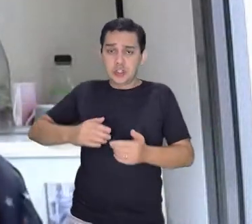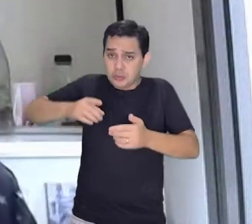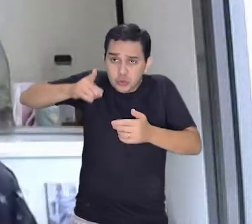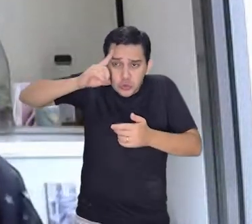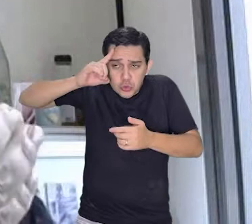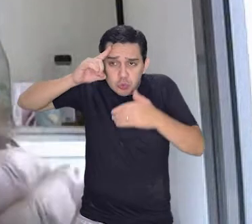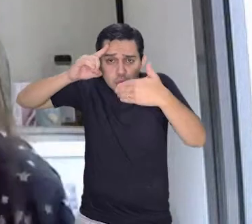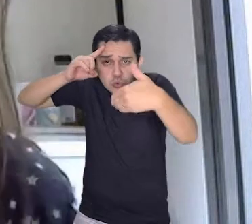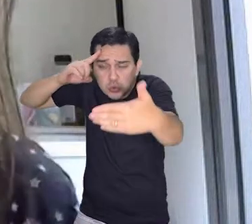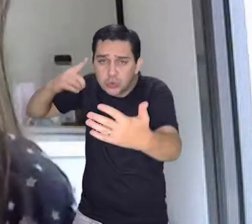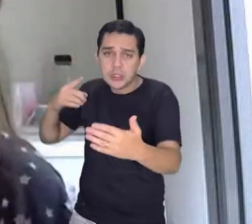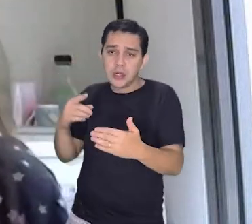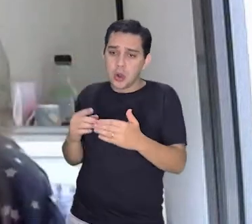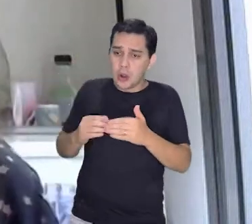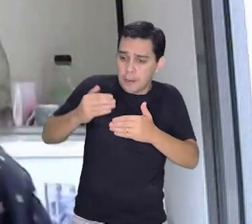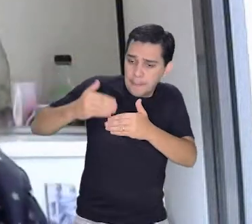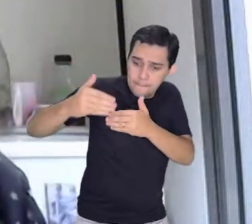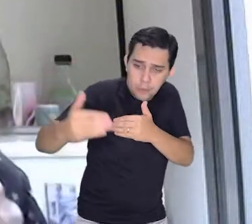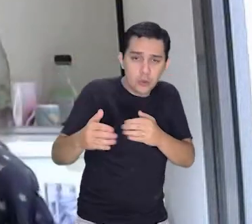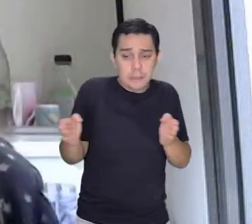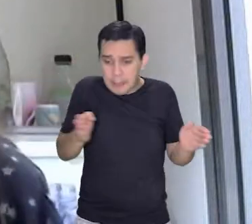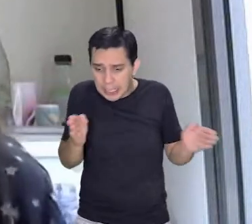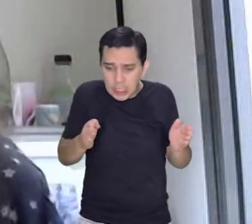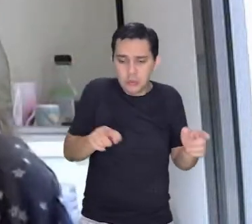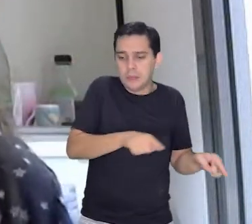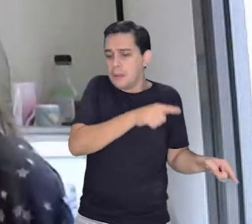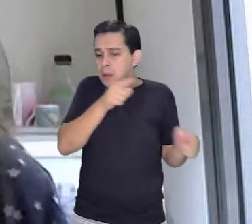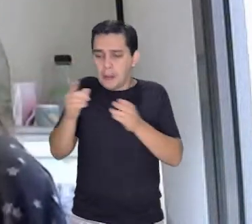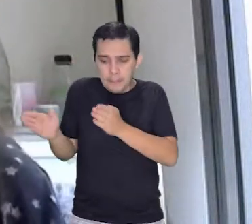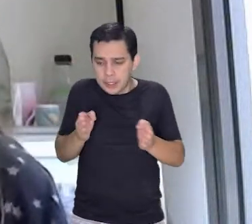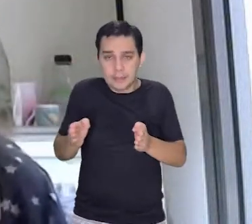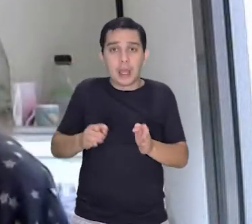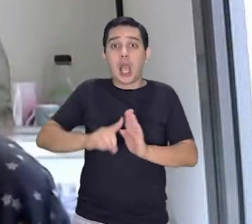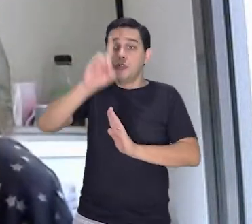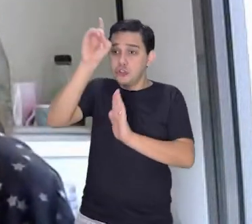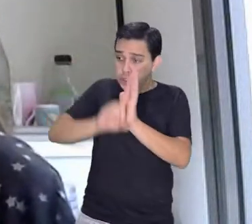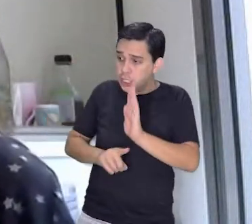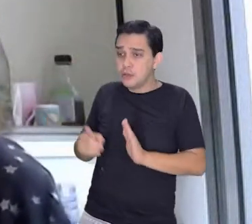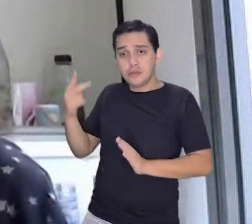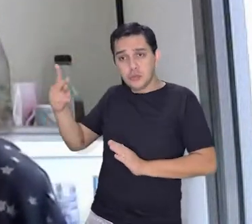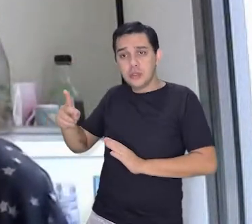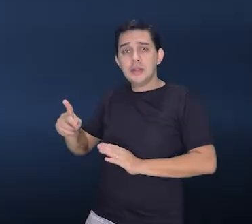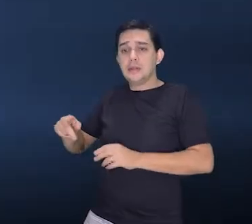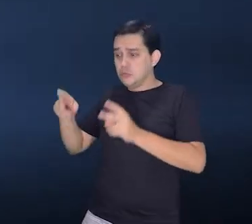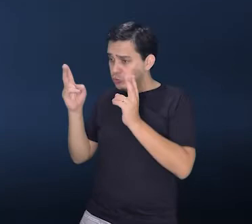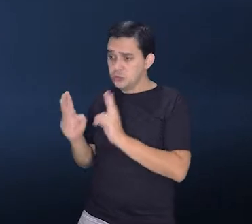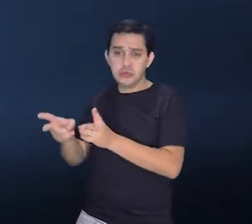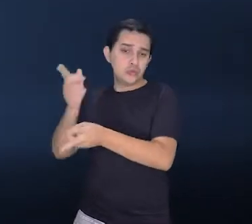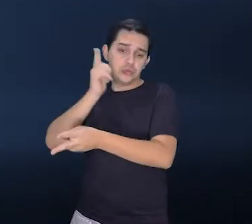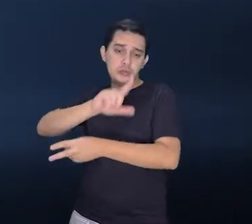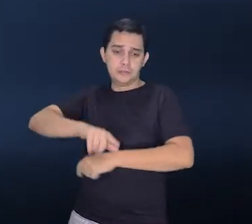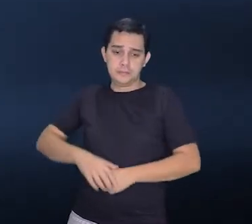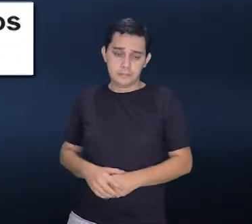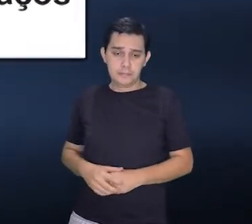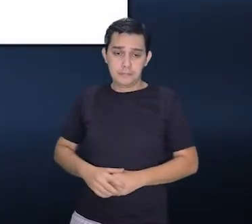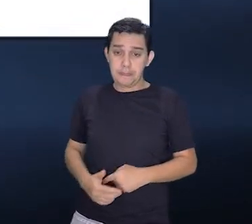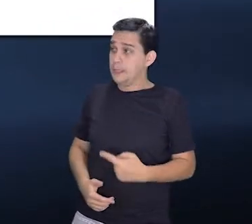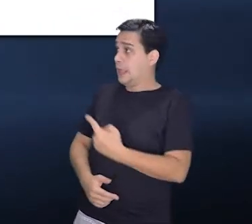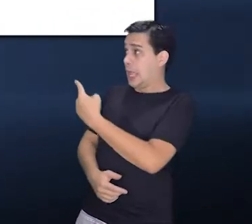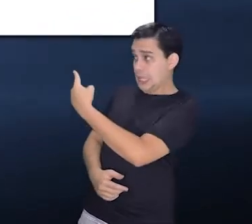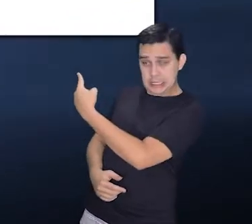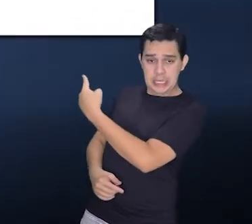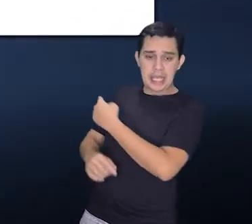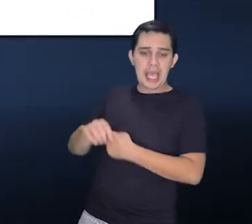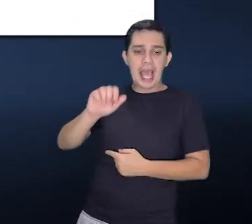rotineira, essa manutenção sistemática, para que esse direito seja efetivamente garantido, né? A gente tem a norma,